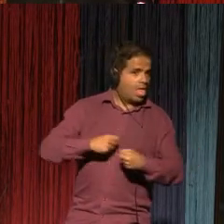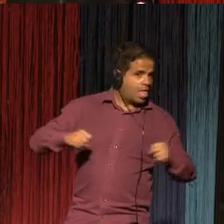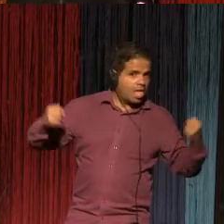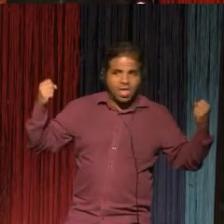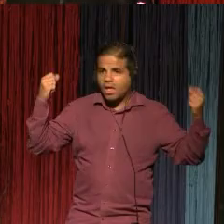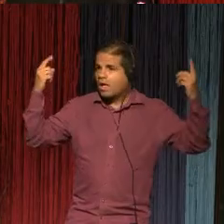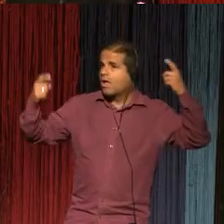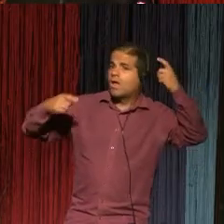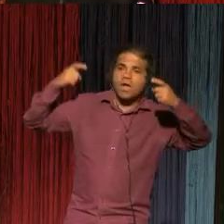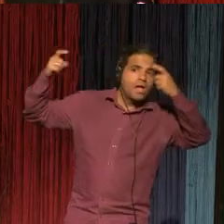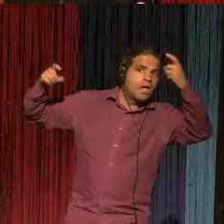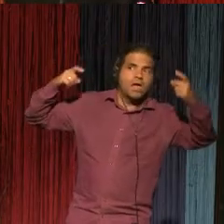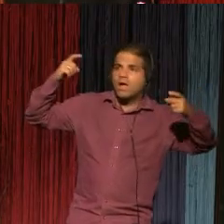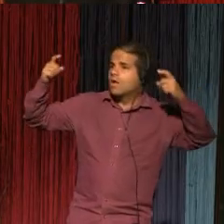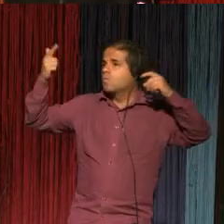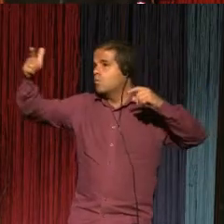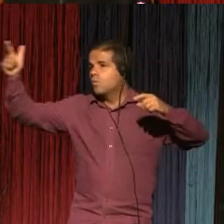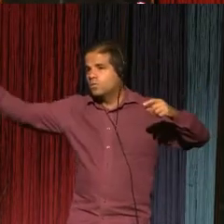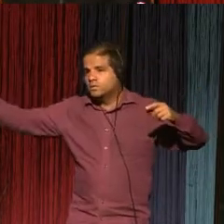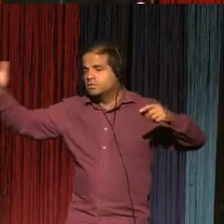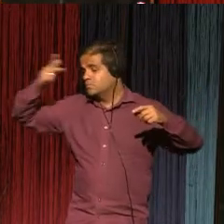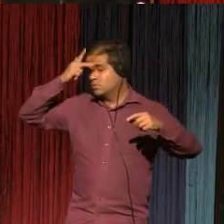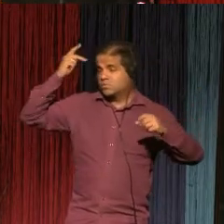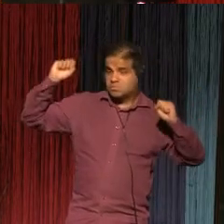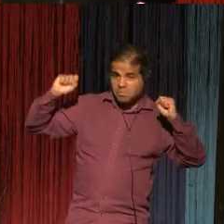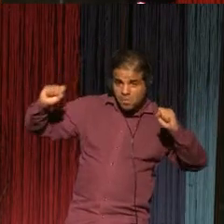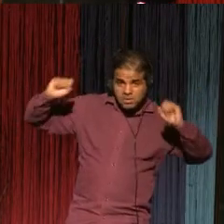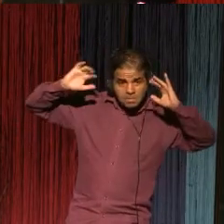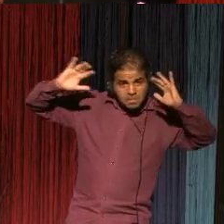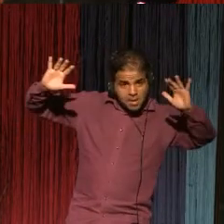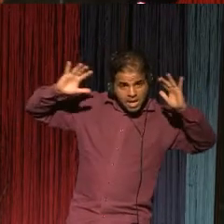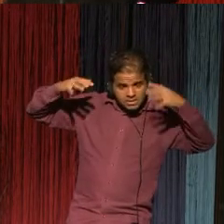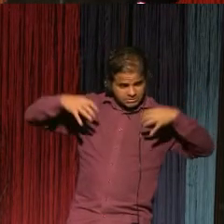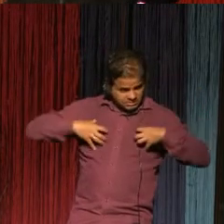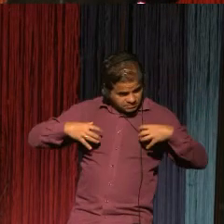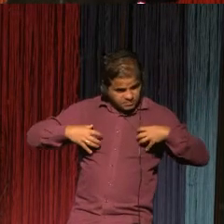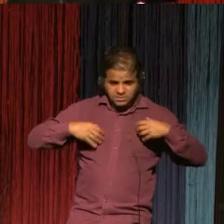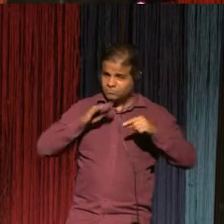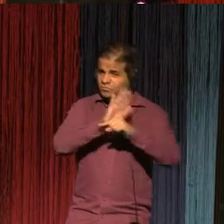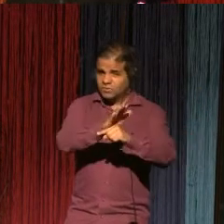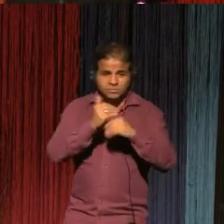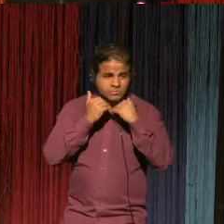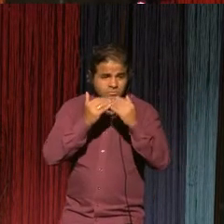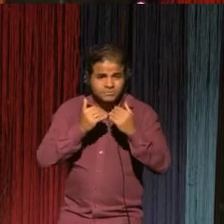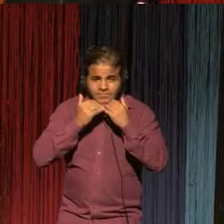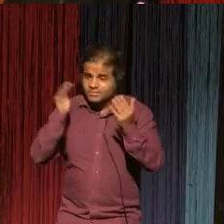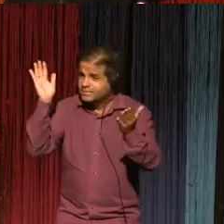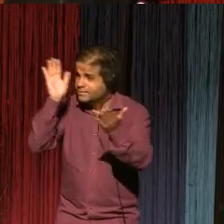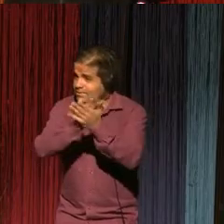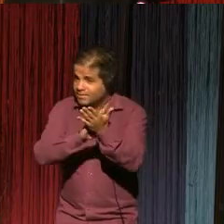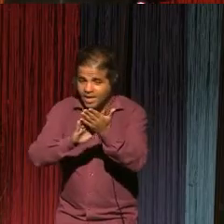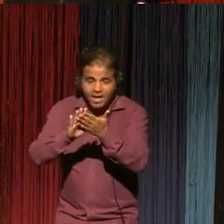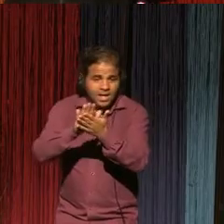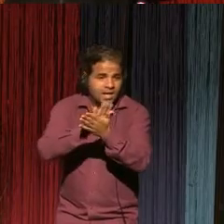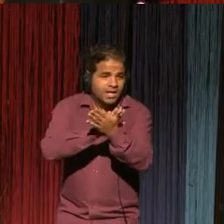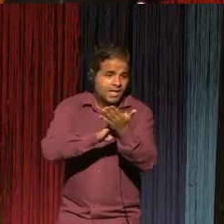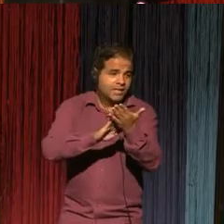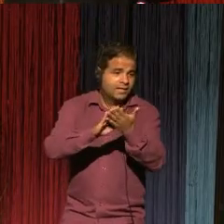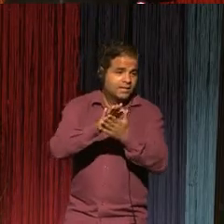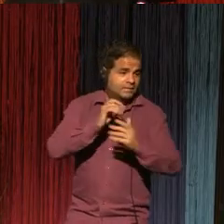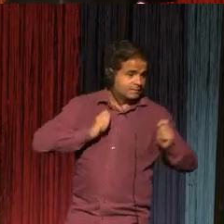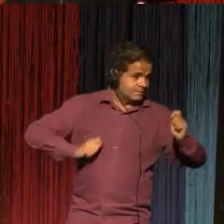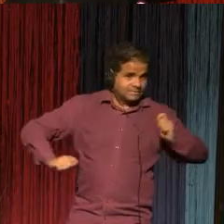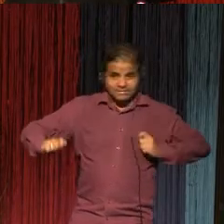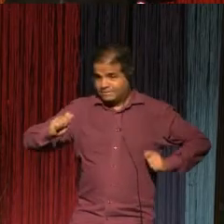você está preocupado com o que os outros possam pensar de você não ajuda.